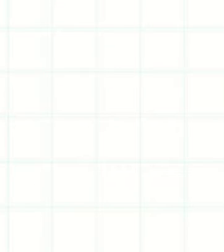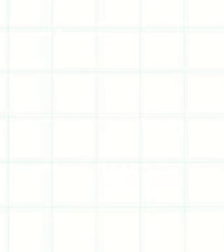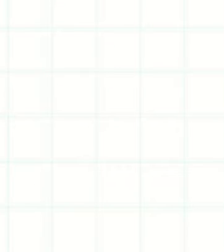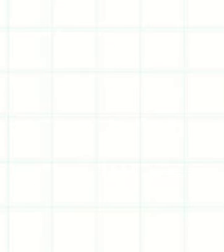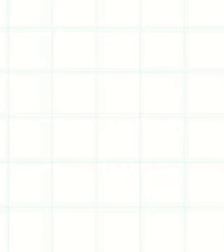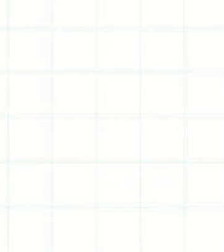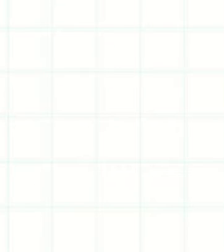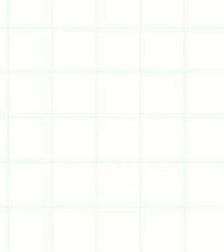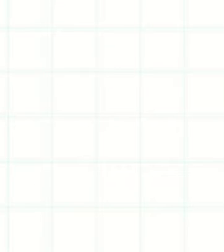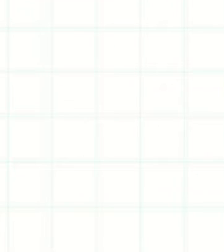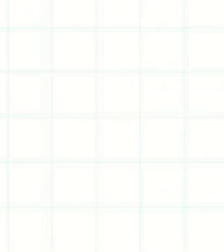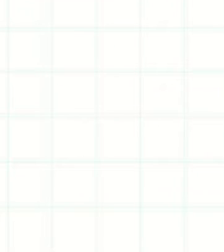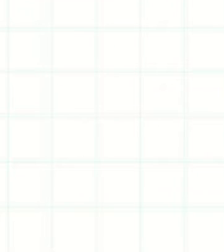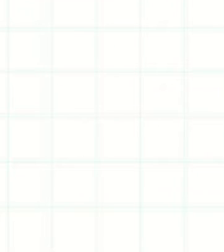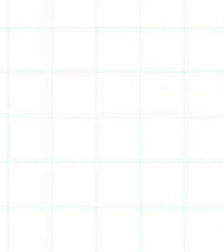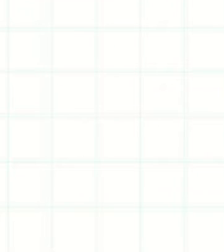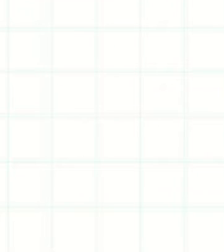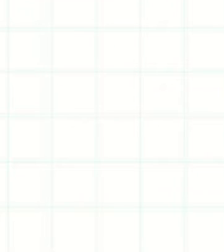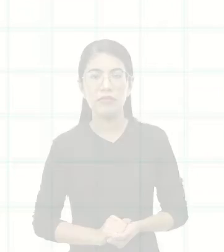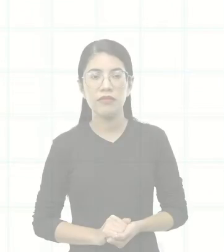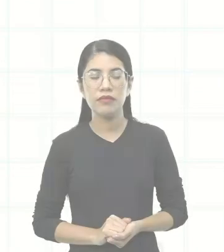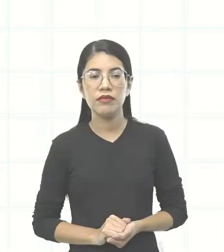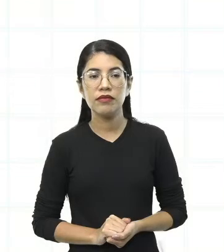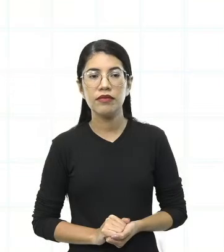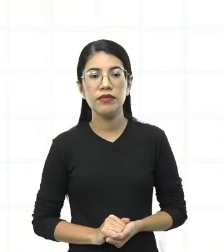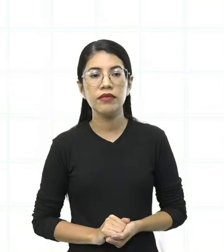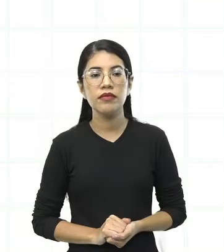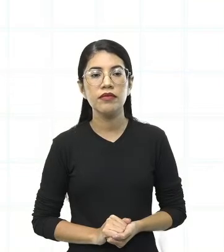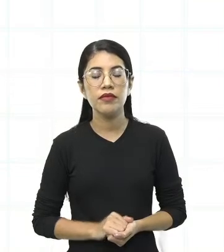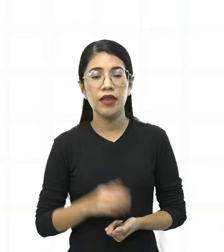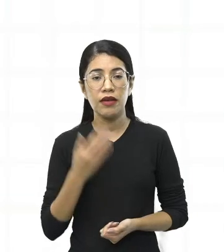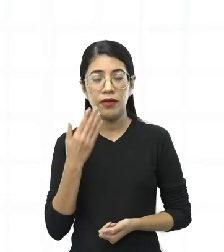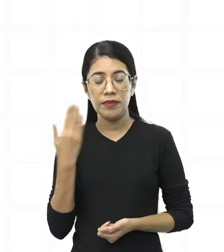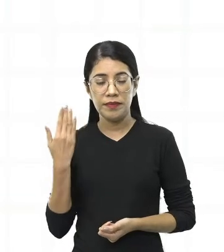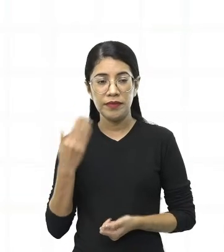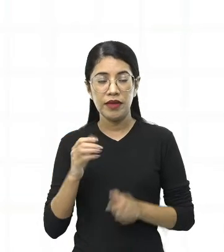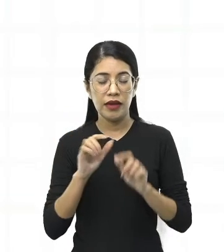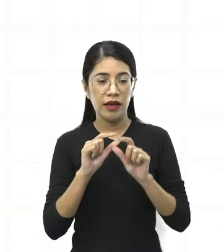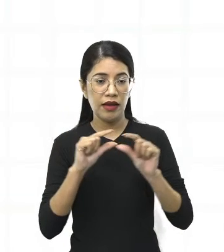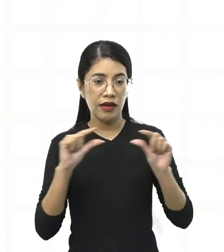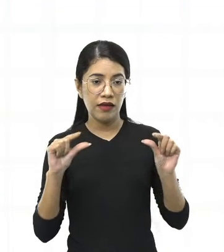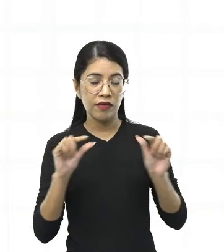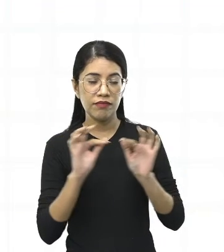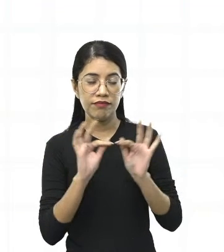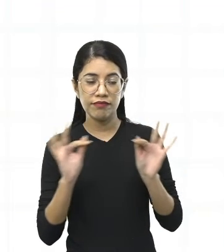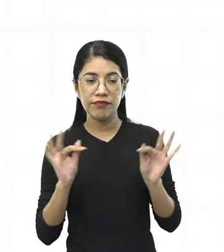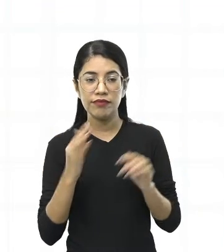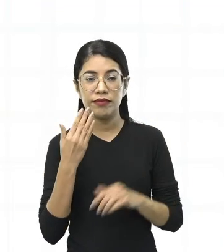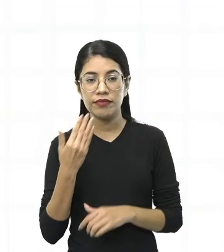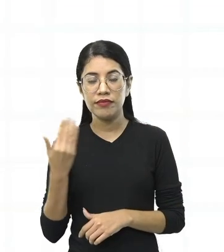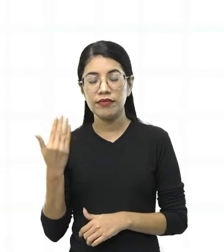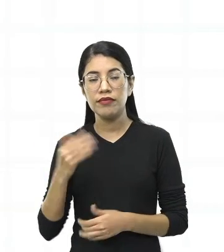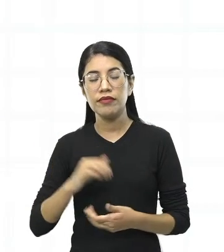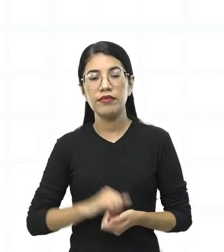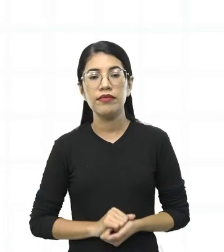vai ser o meu próximo empreendimento. Este vai